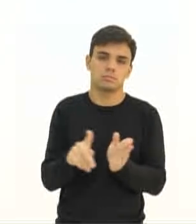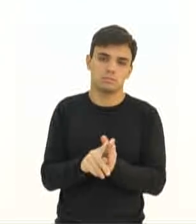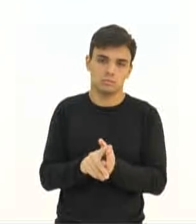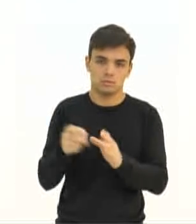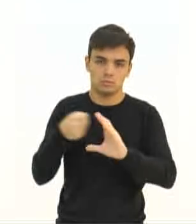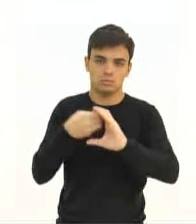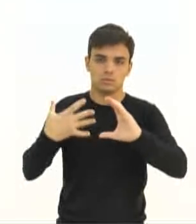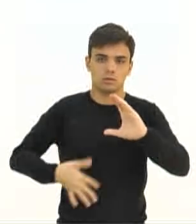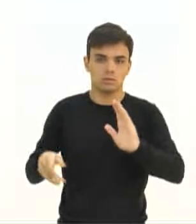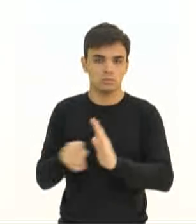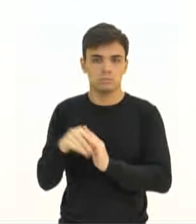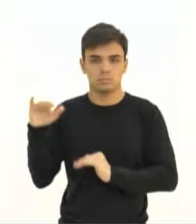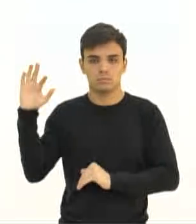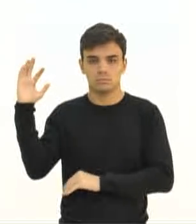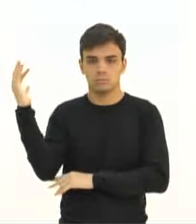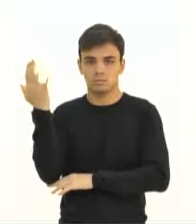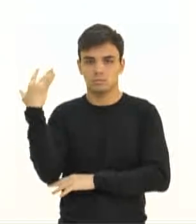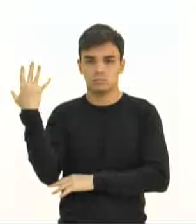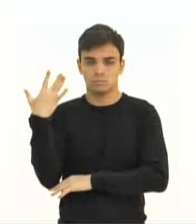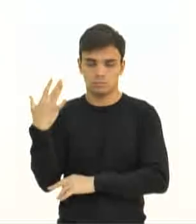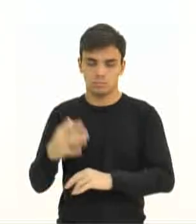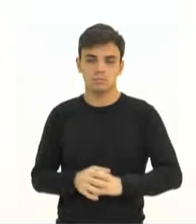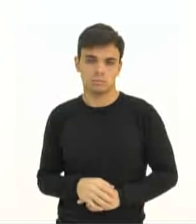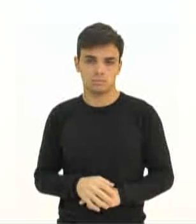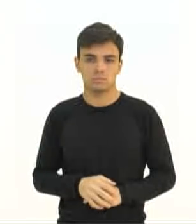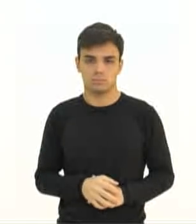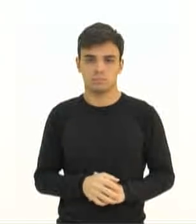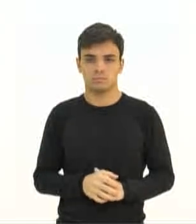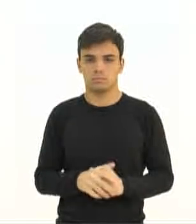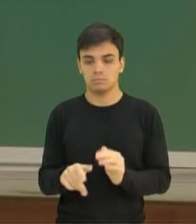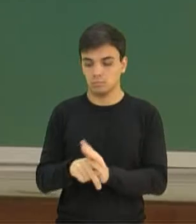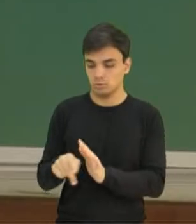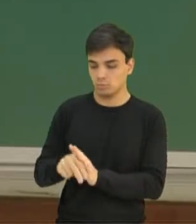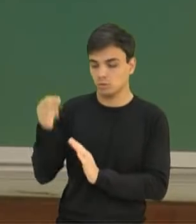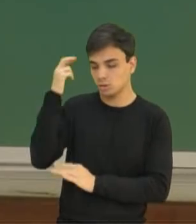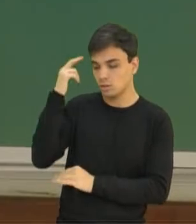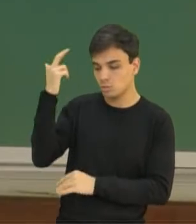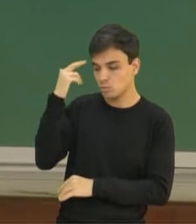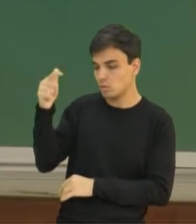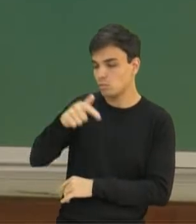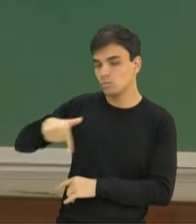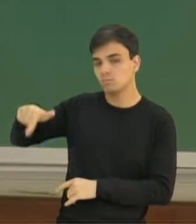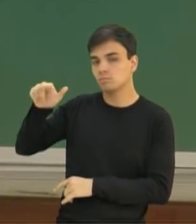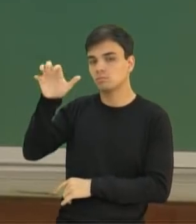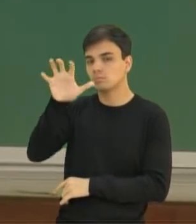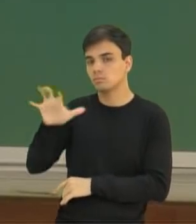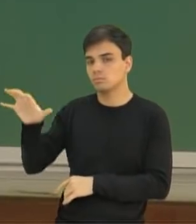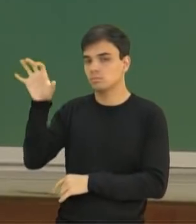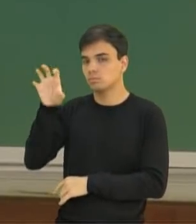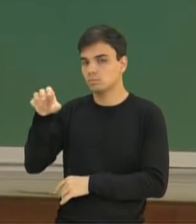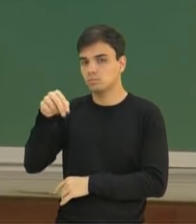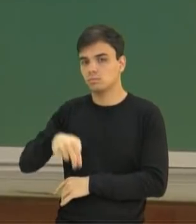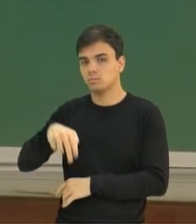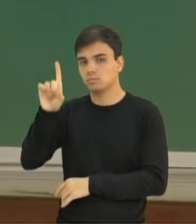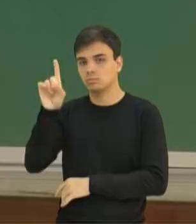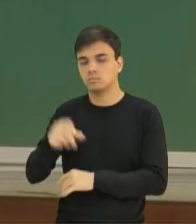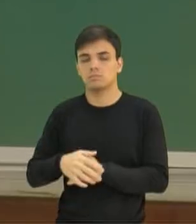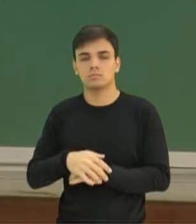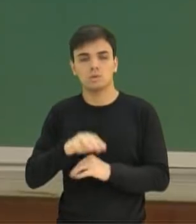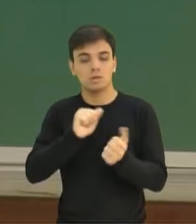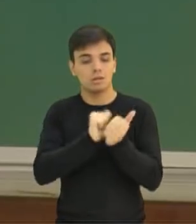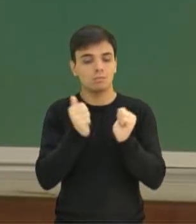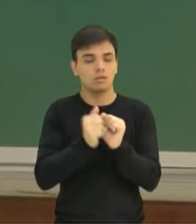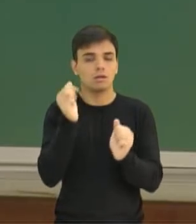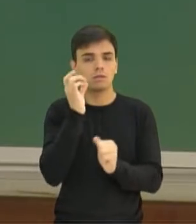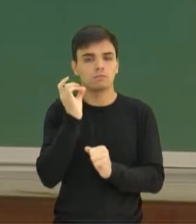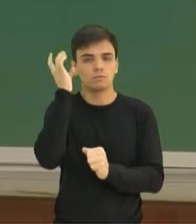características naturais, repetindo a palavra, né? Mas as características naturais da região Nordeste. Então, eles se adaptam mais facilmente